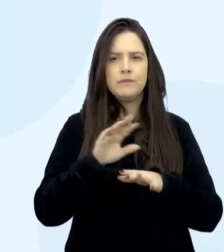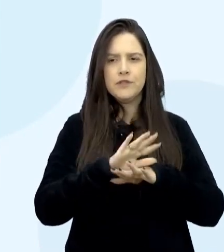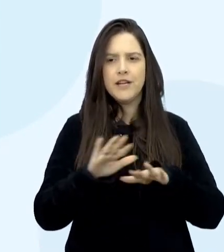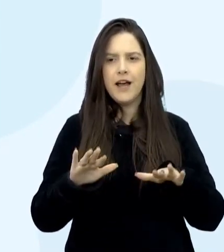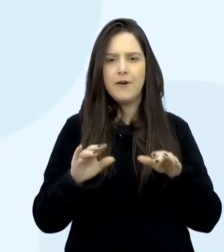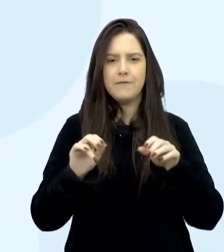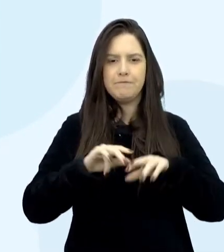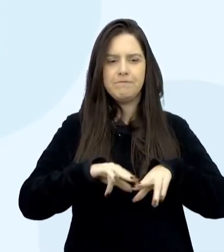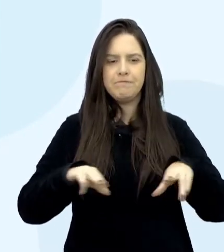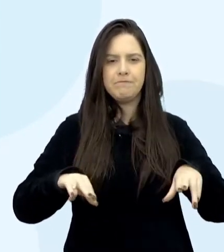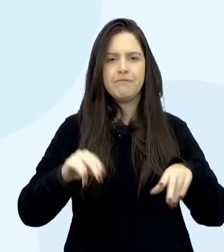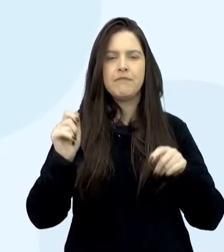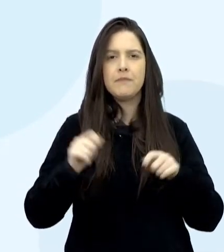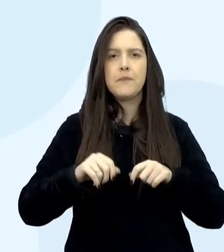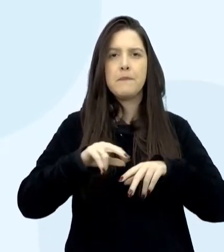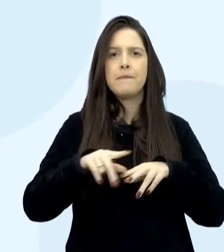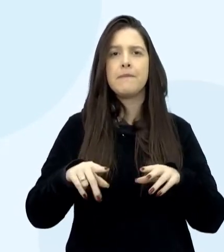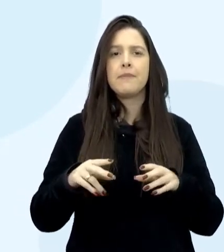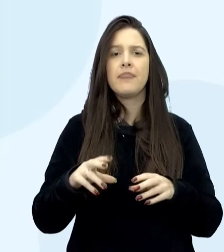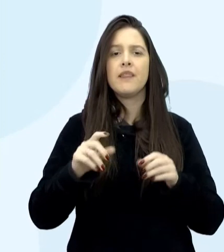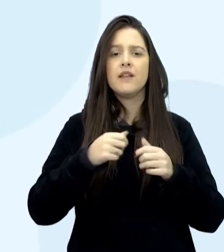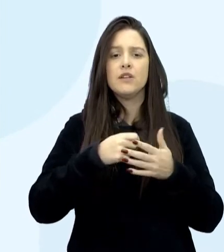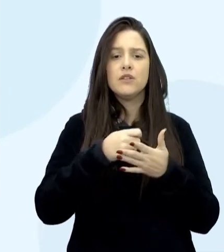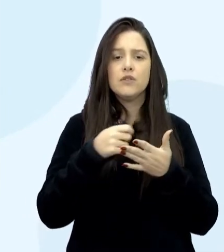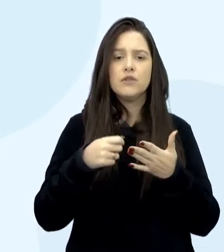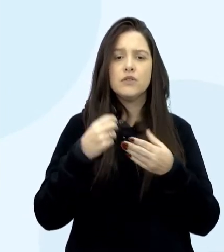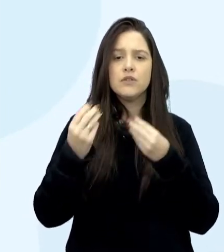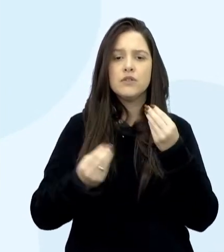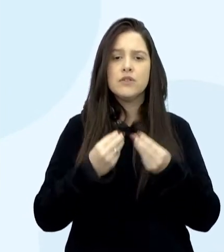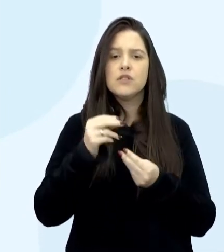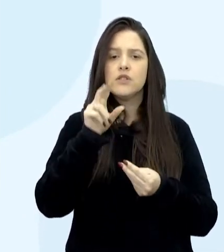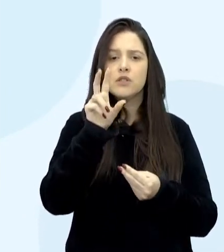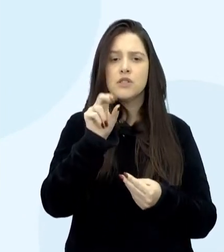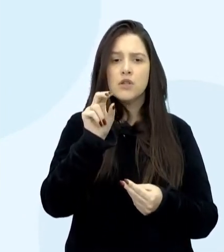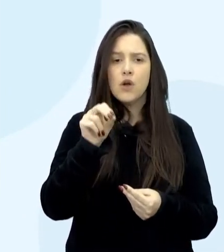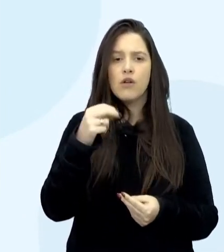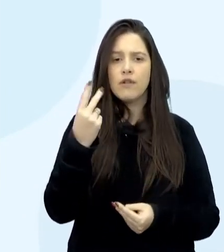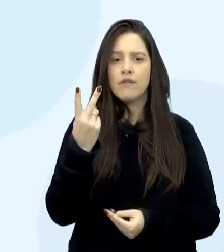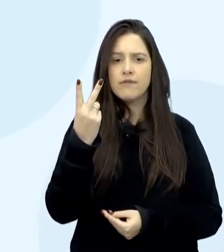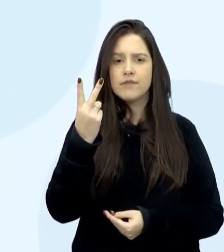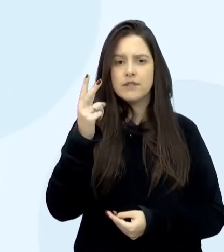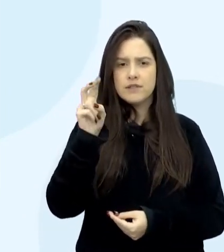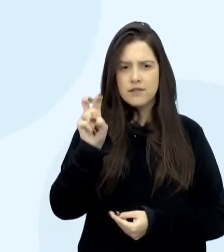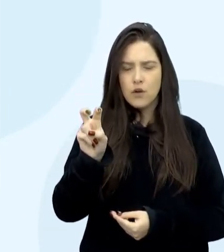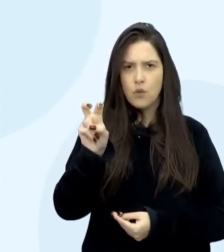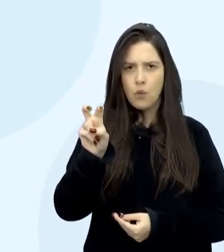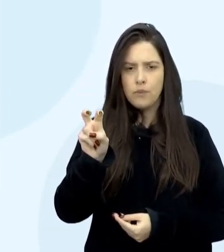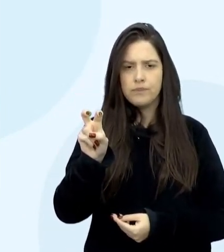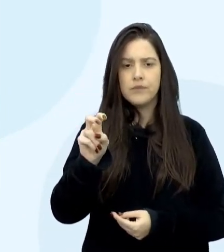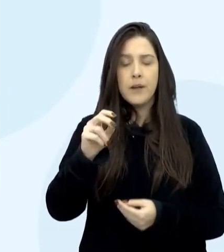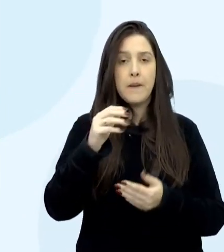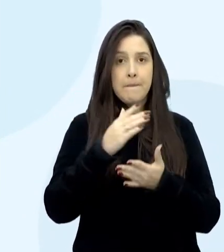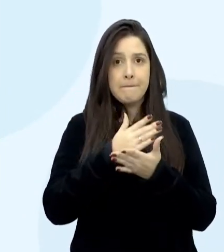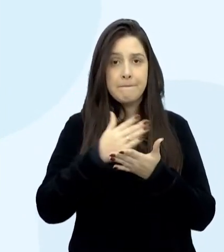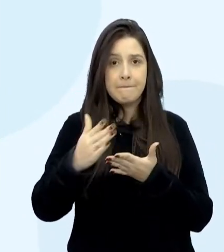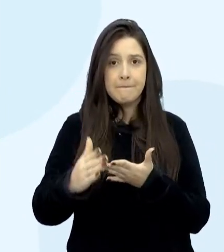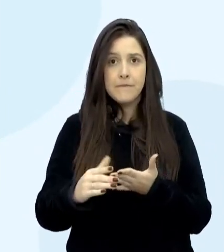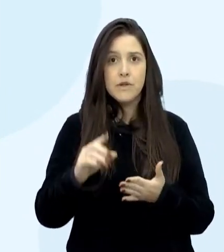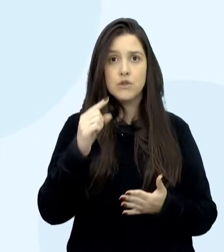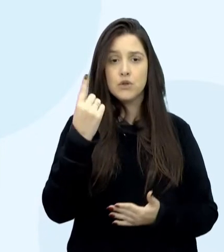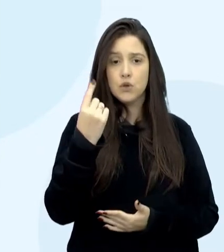de tempo, né? Essa amostra caiu metade de 50, foi para 25%. Passado mais uma